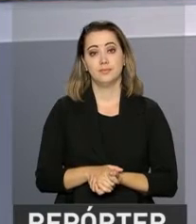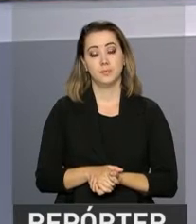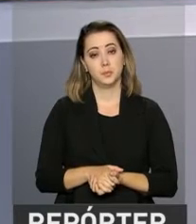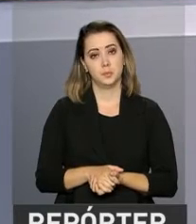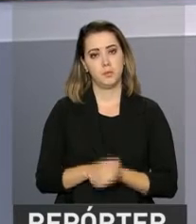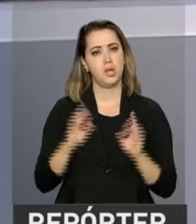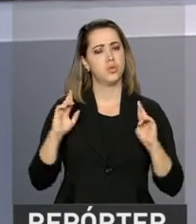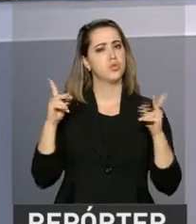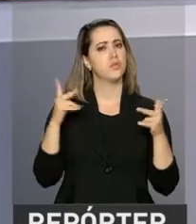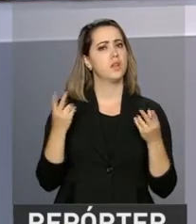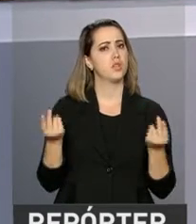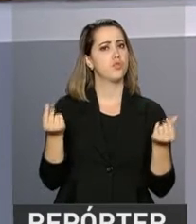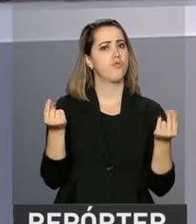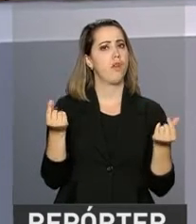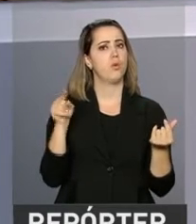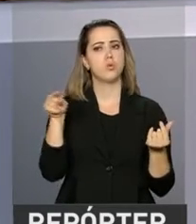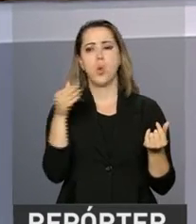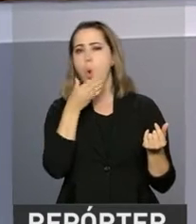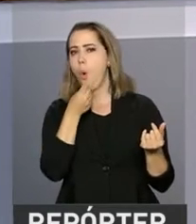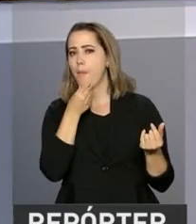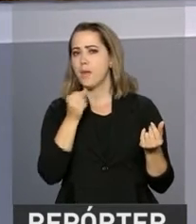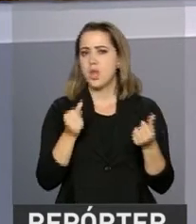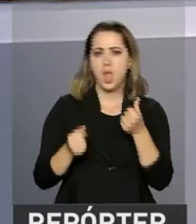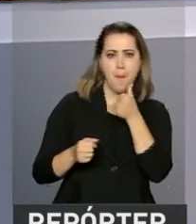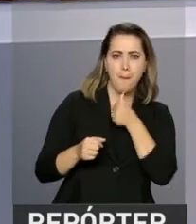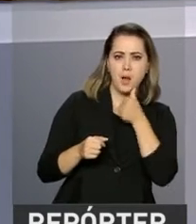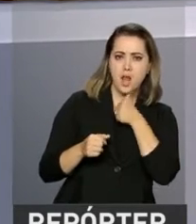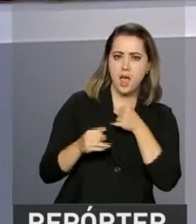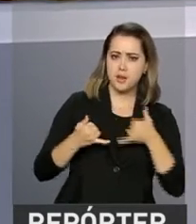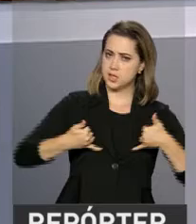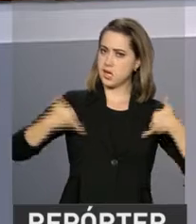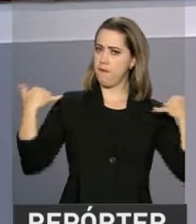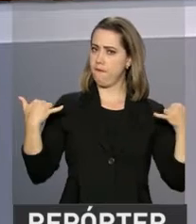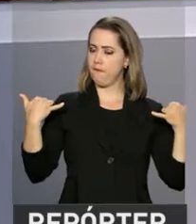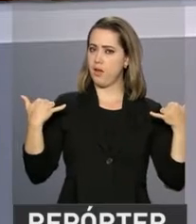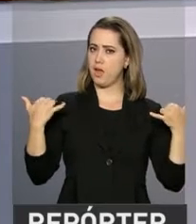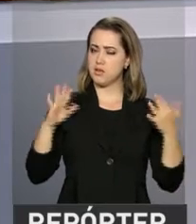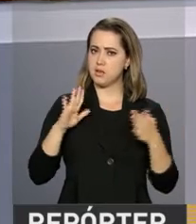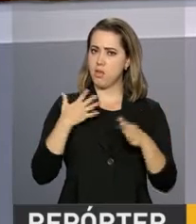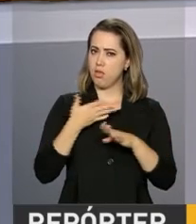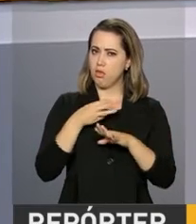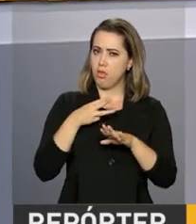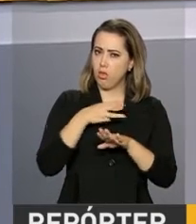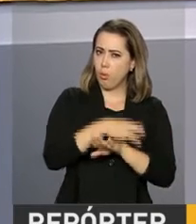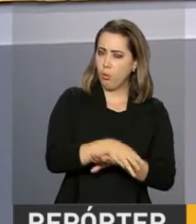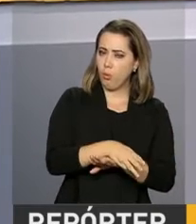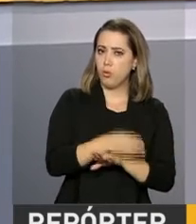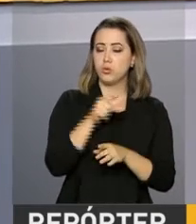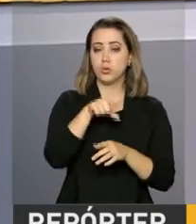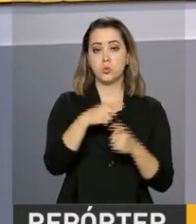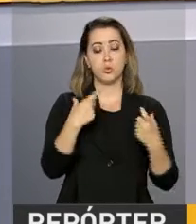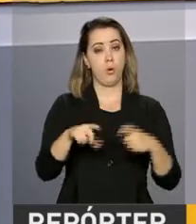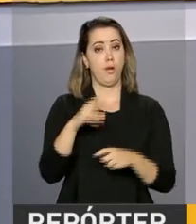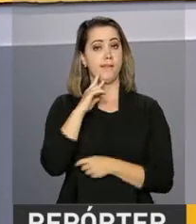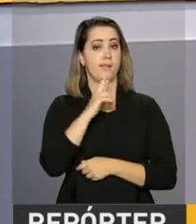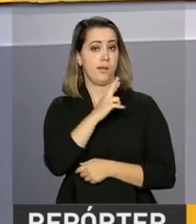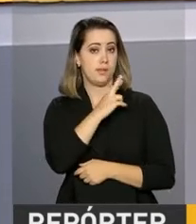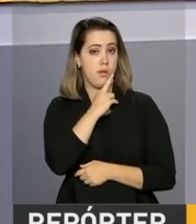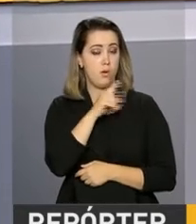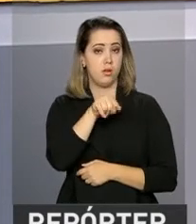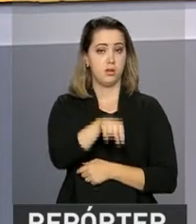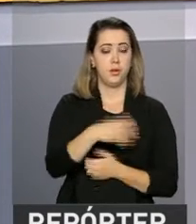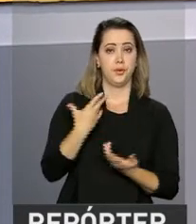a diferenciação de preços entre homens e mulheres em festas e eventos é ilegal as casas noturnas bares e